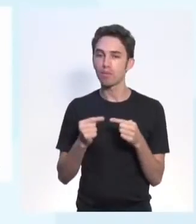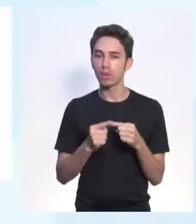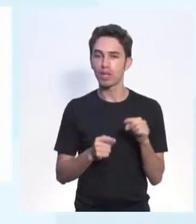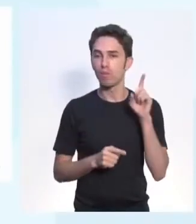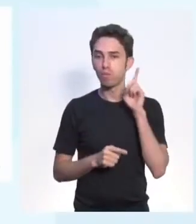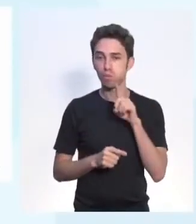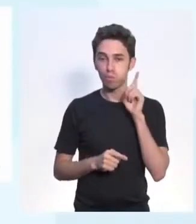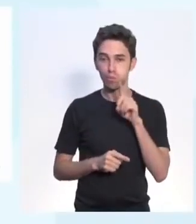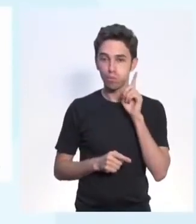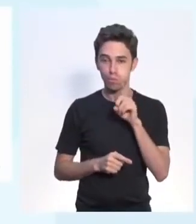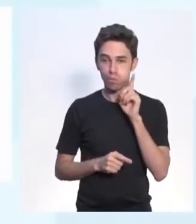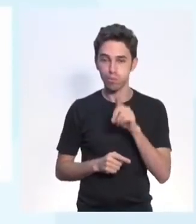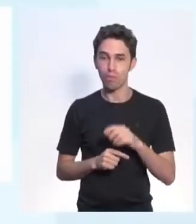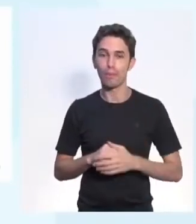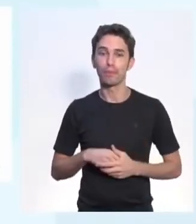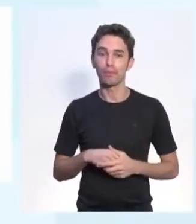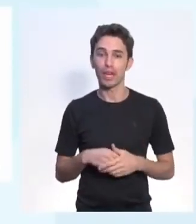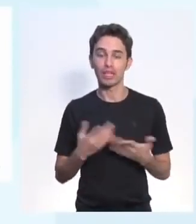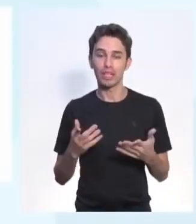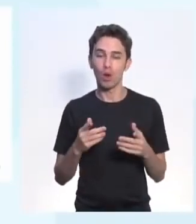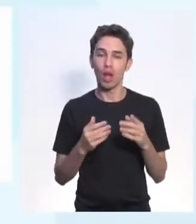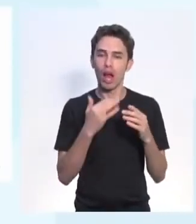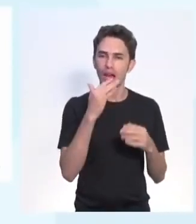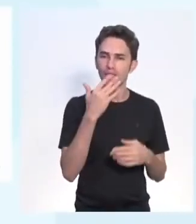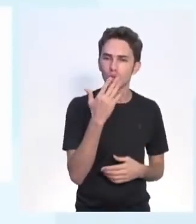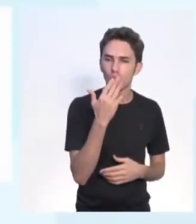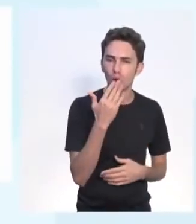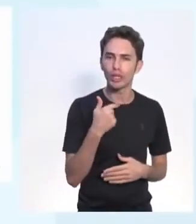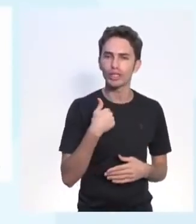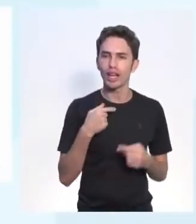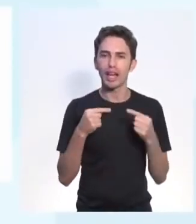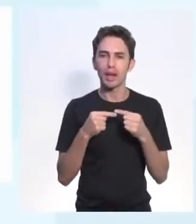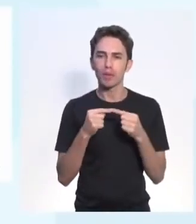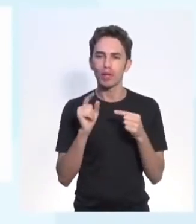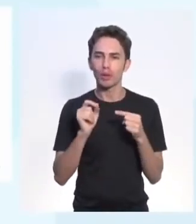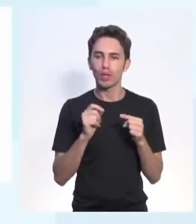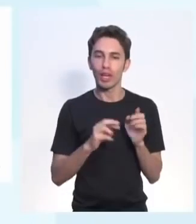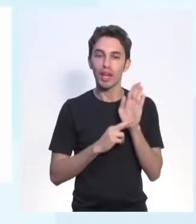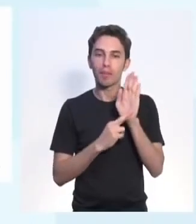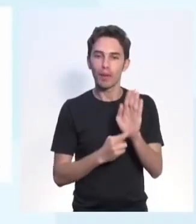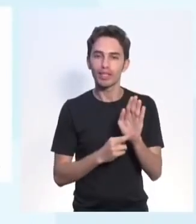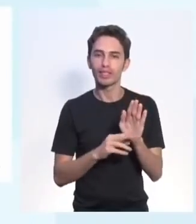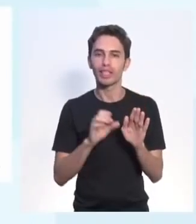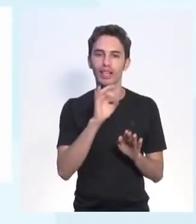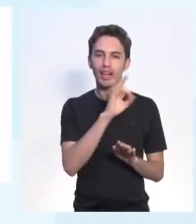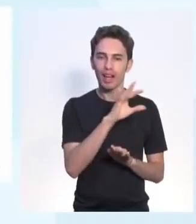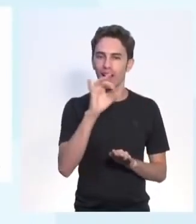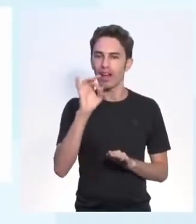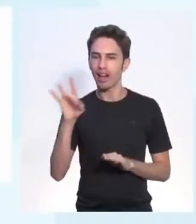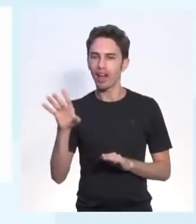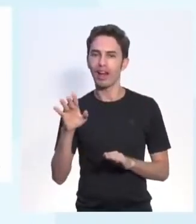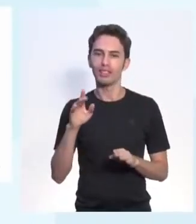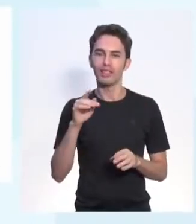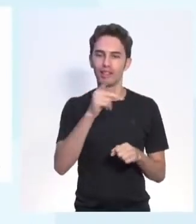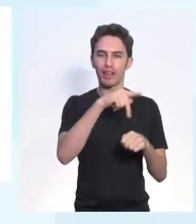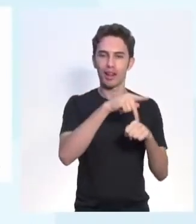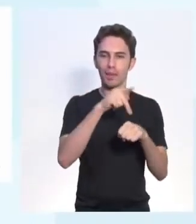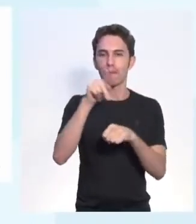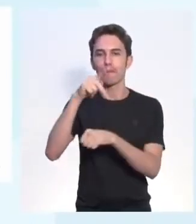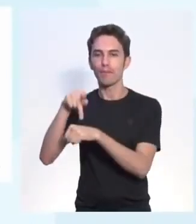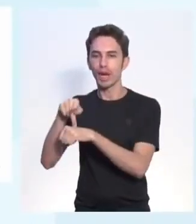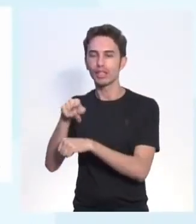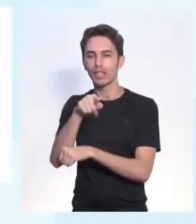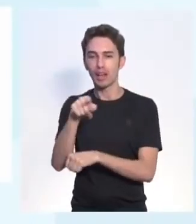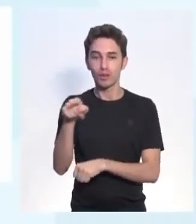das cores é importante porque quando esses símbolos caírem aí nas avaliações, vocês já vão conseguir